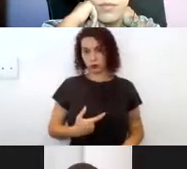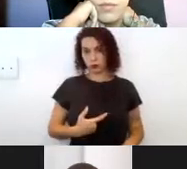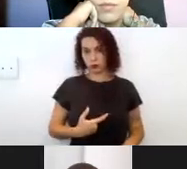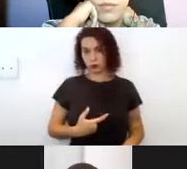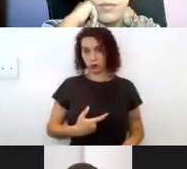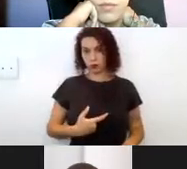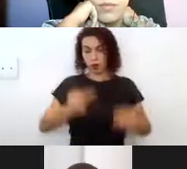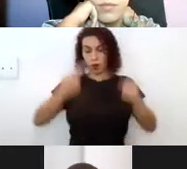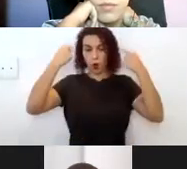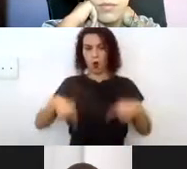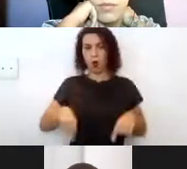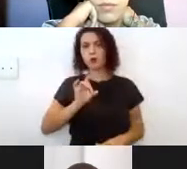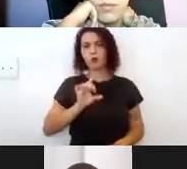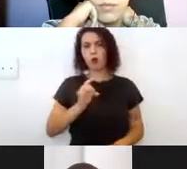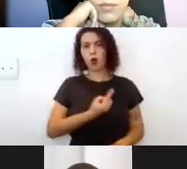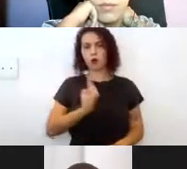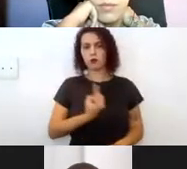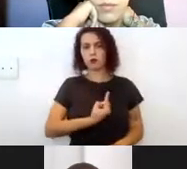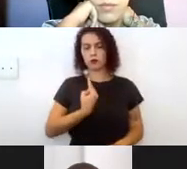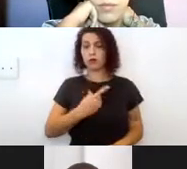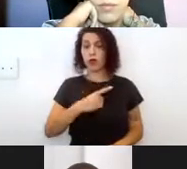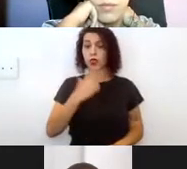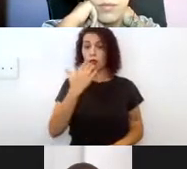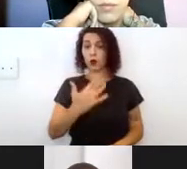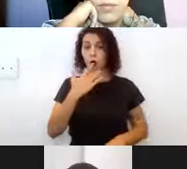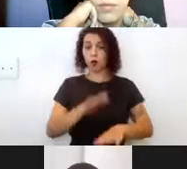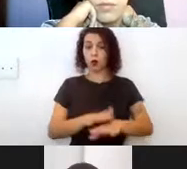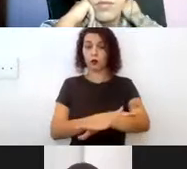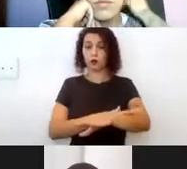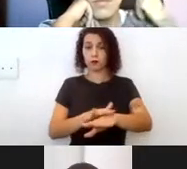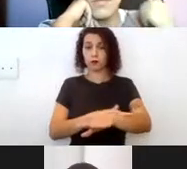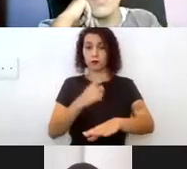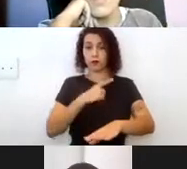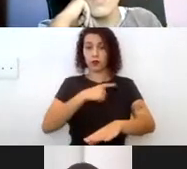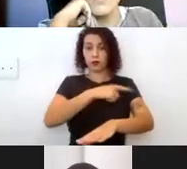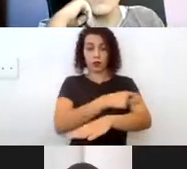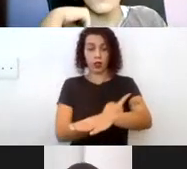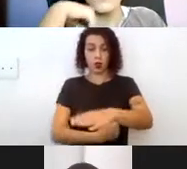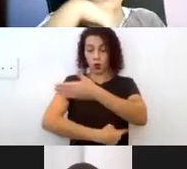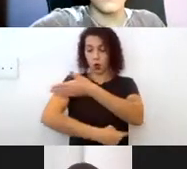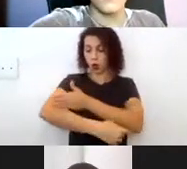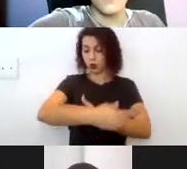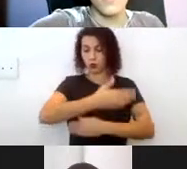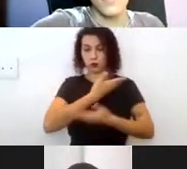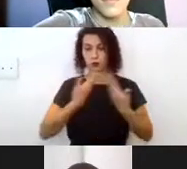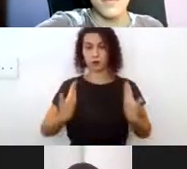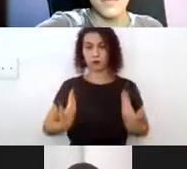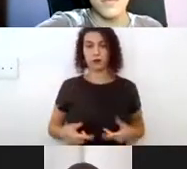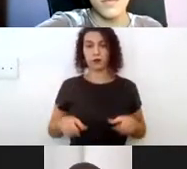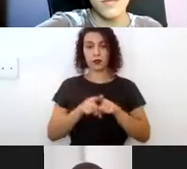só e sem cor sem corte e a história do meu